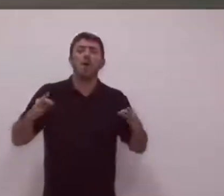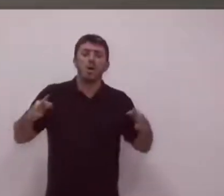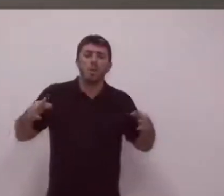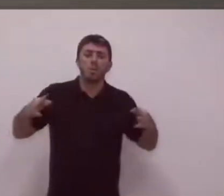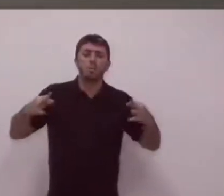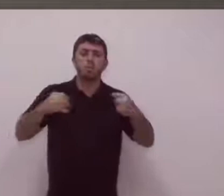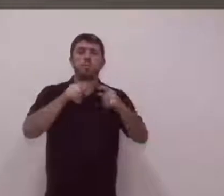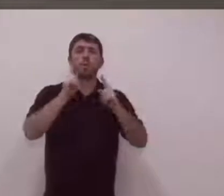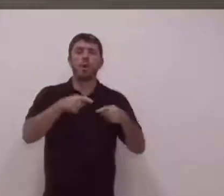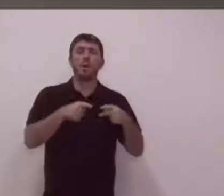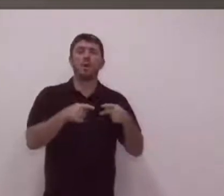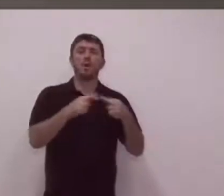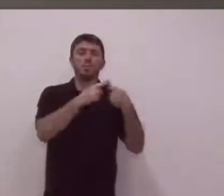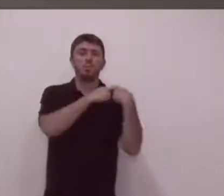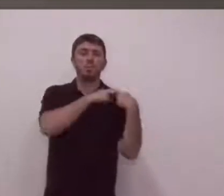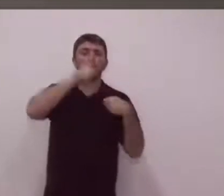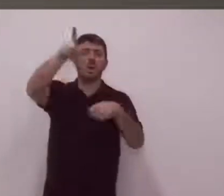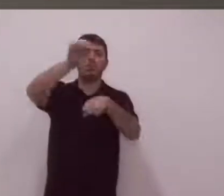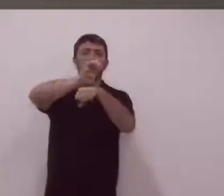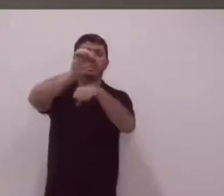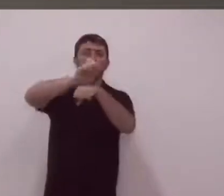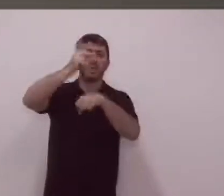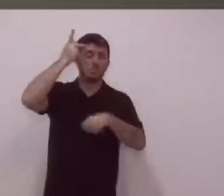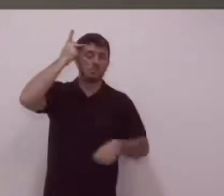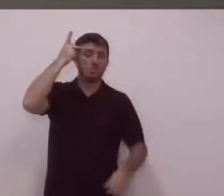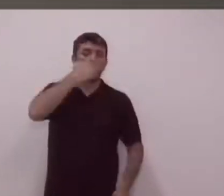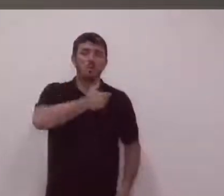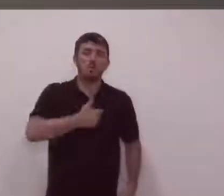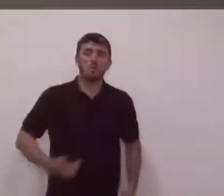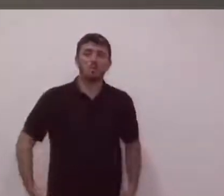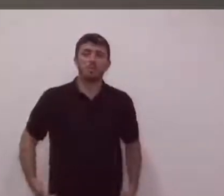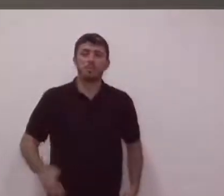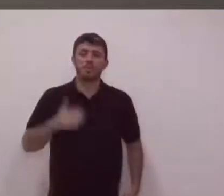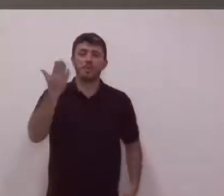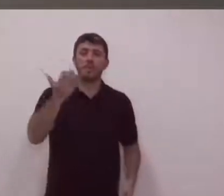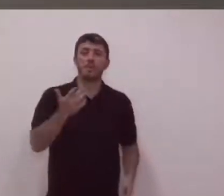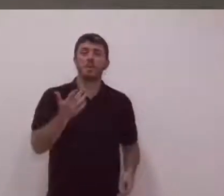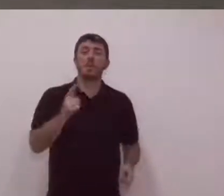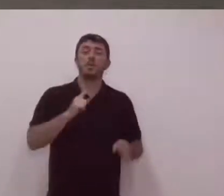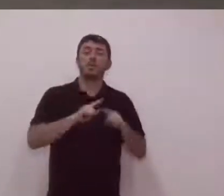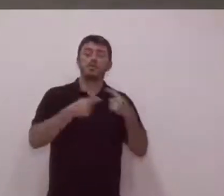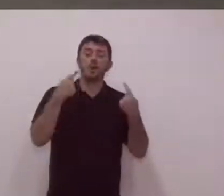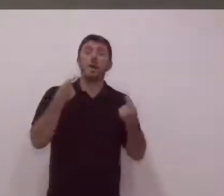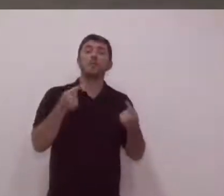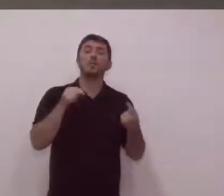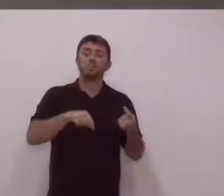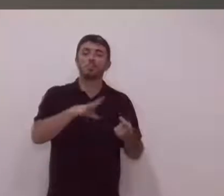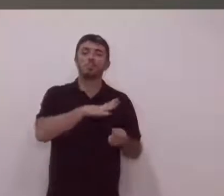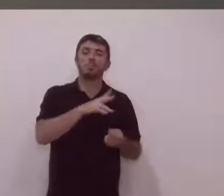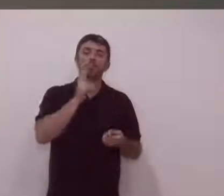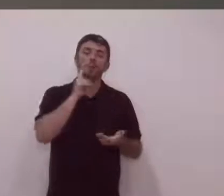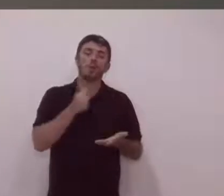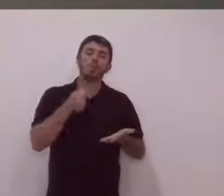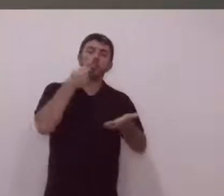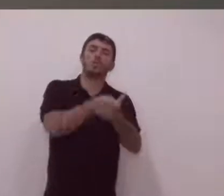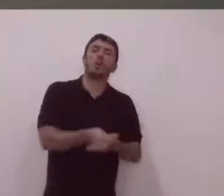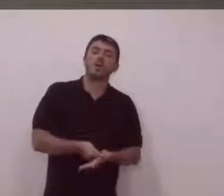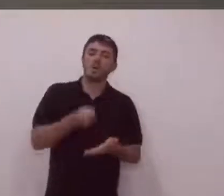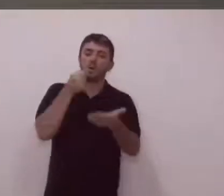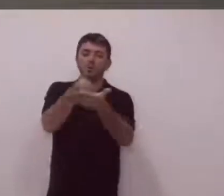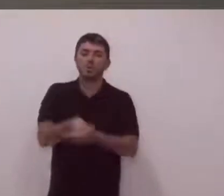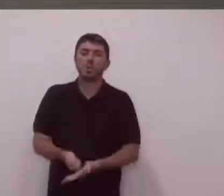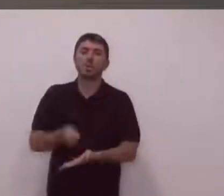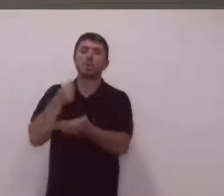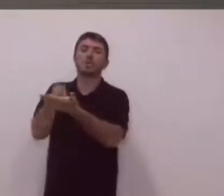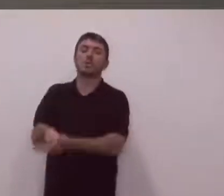que é obrigação do governo do estado e o município tem que pagar funcionários públicos que poderiam estar trabalhando em outras áreas da